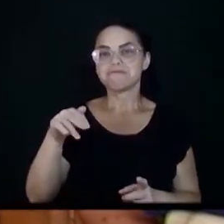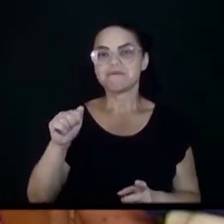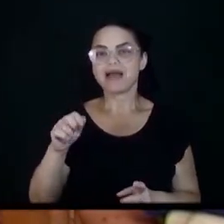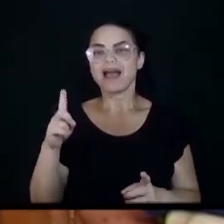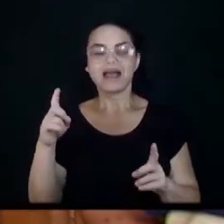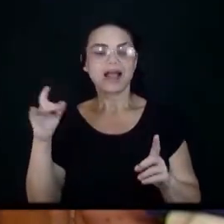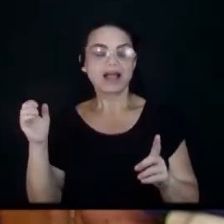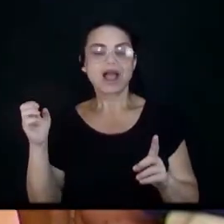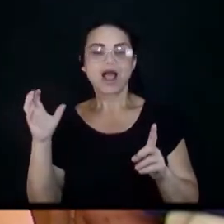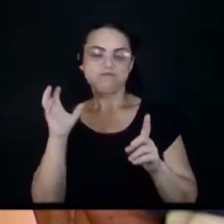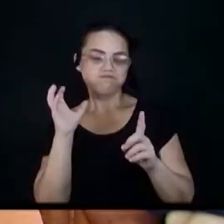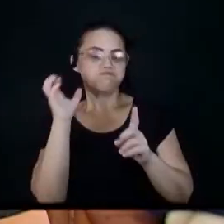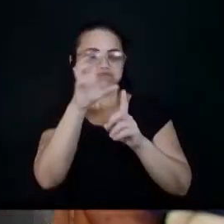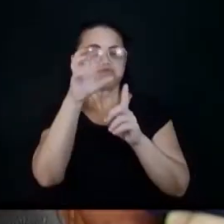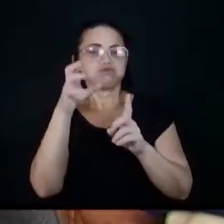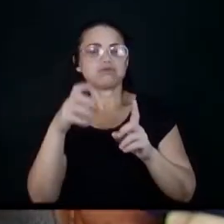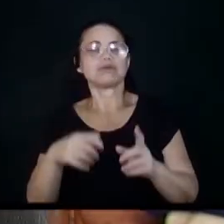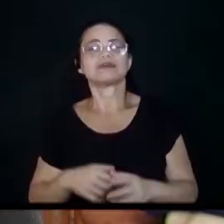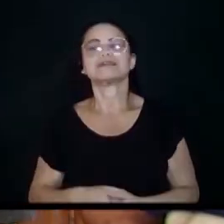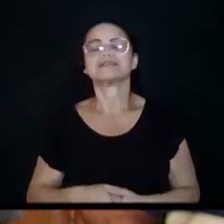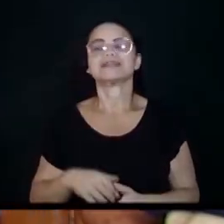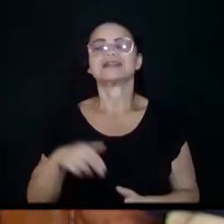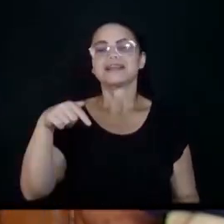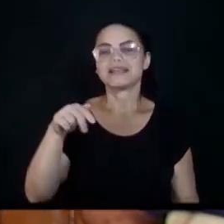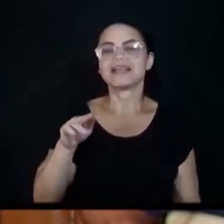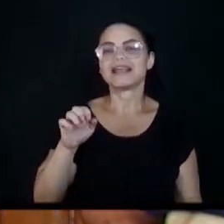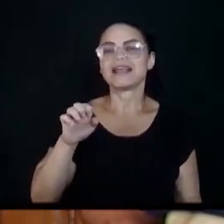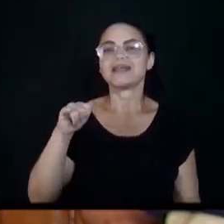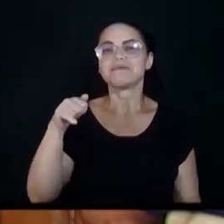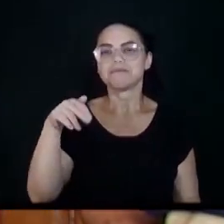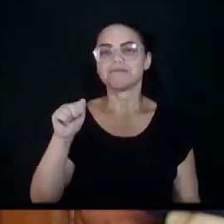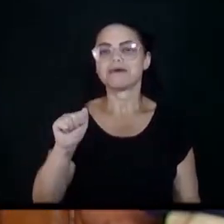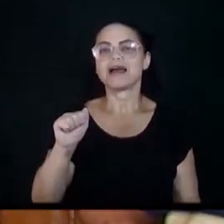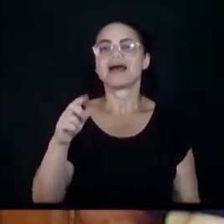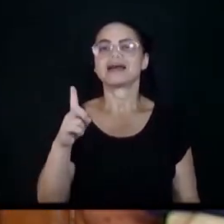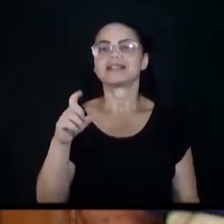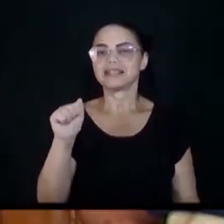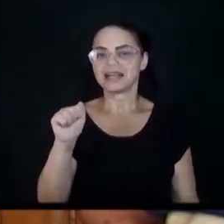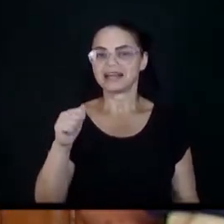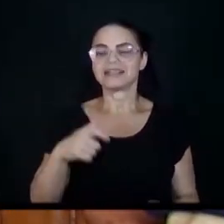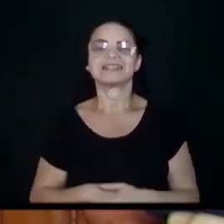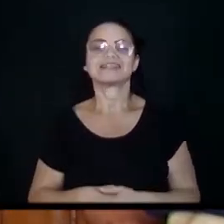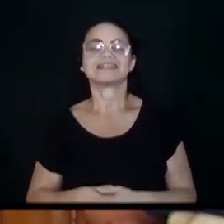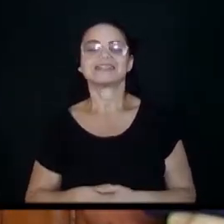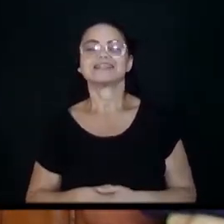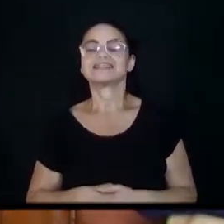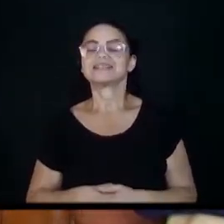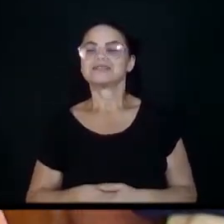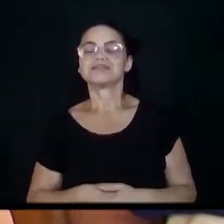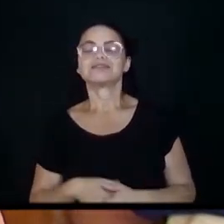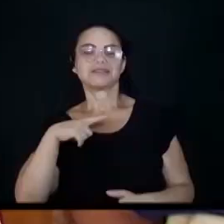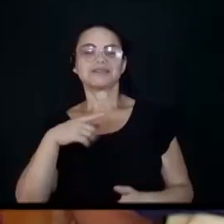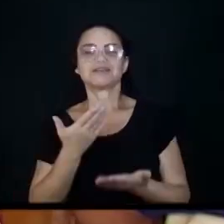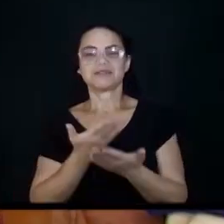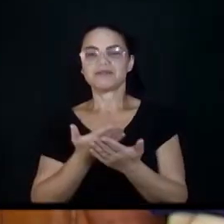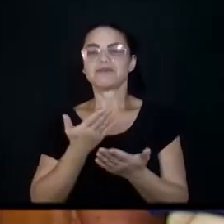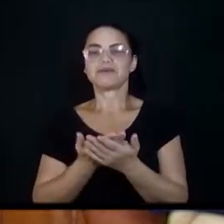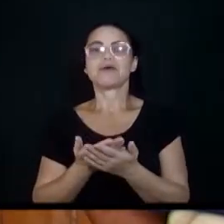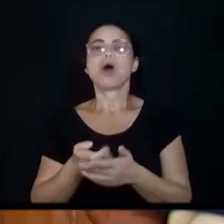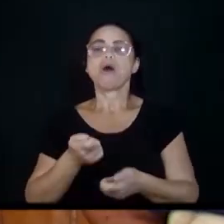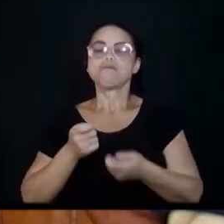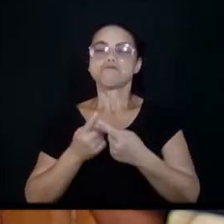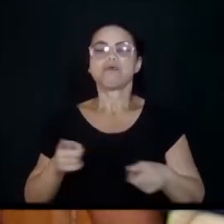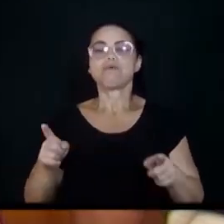queimada? Um pouco, né? E eu vi aqui que você estava tendo aula de percussão, né? Você já